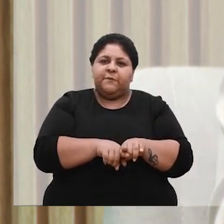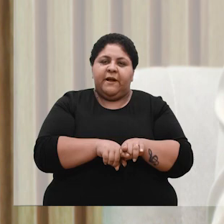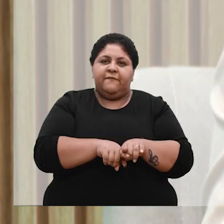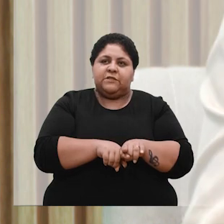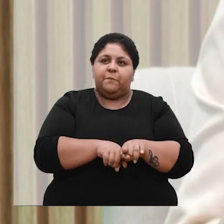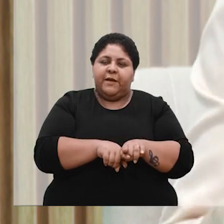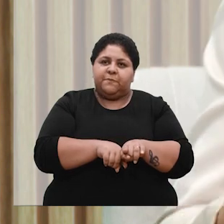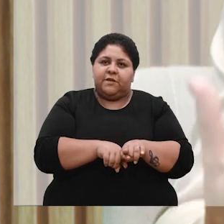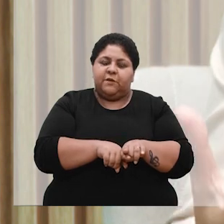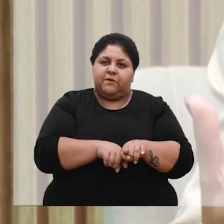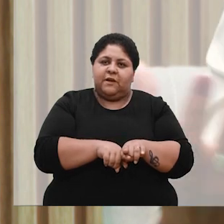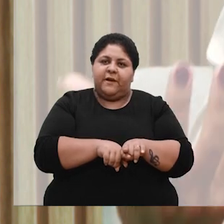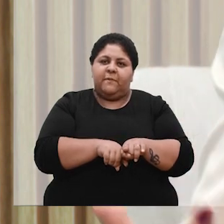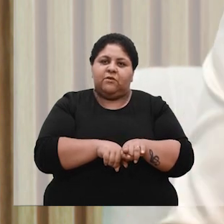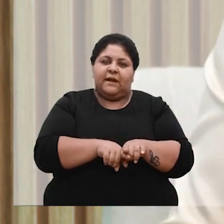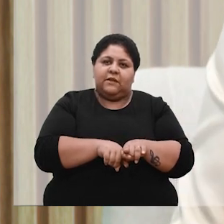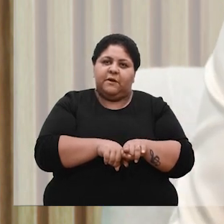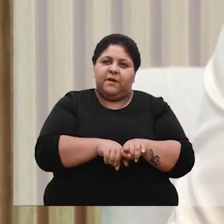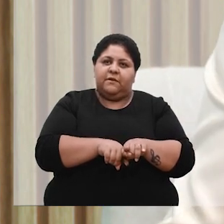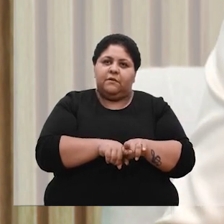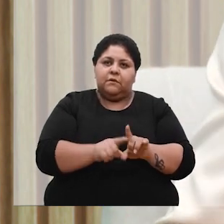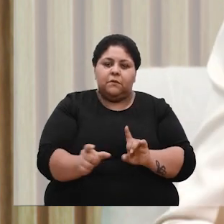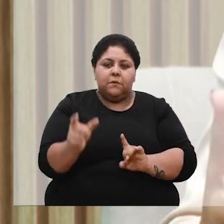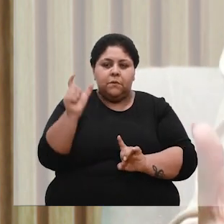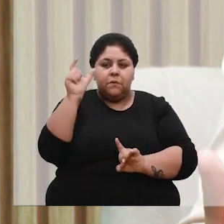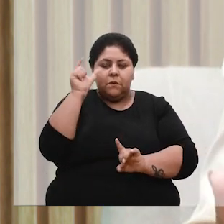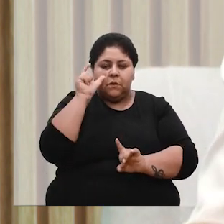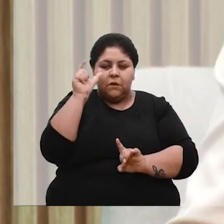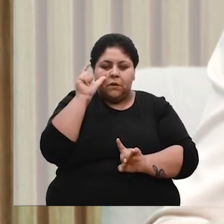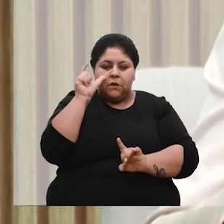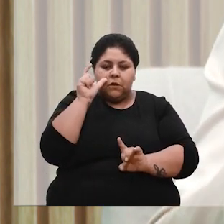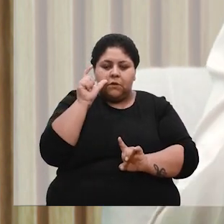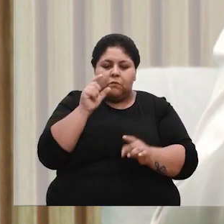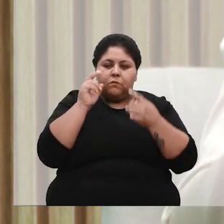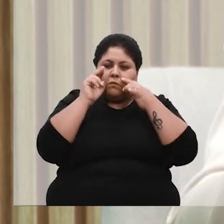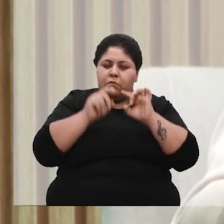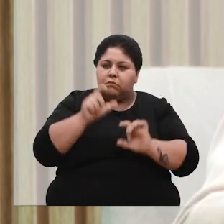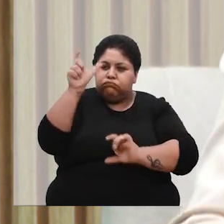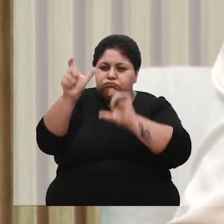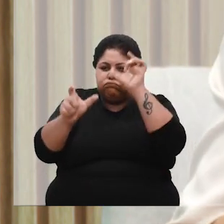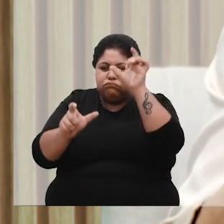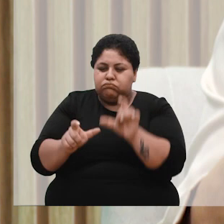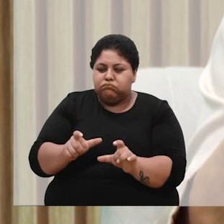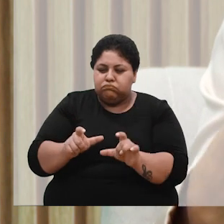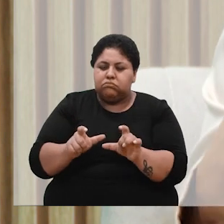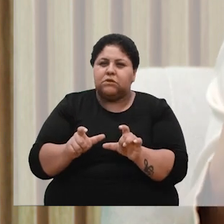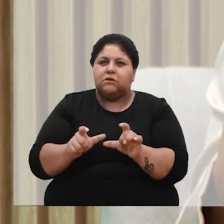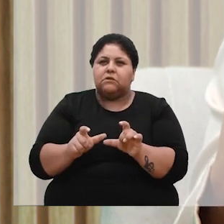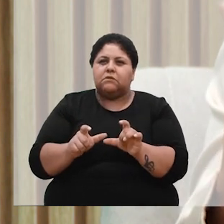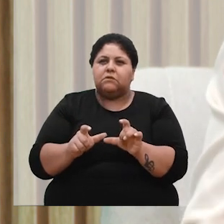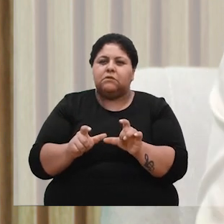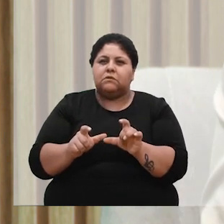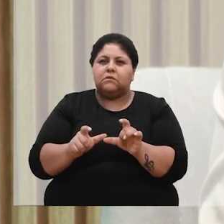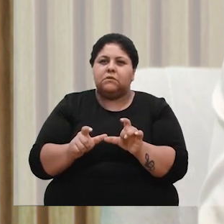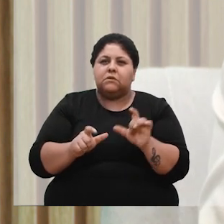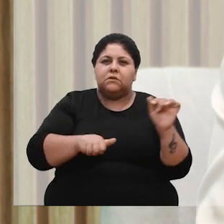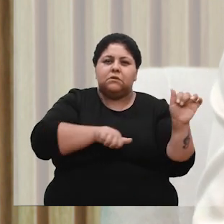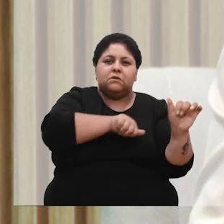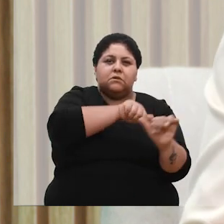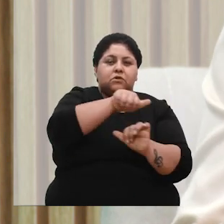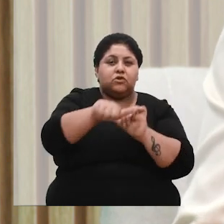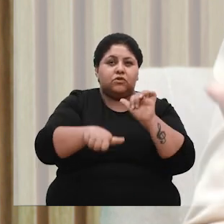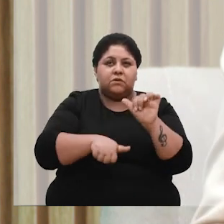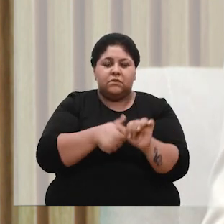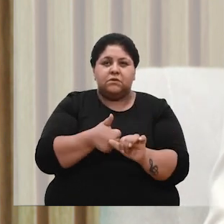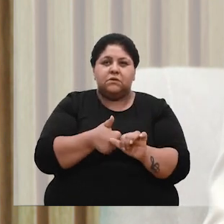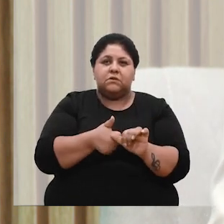tão lindo, né? E aí vai falar com todos esses medos do que poderá acontecer, dos olhares das pessoas, né, em relação a